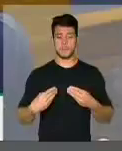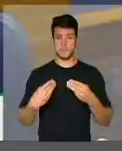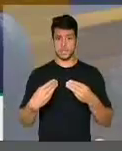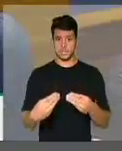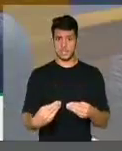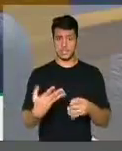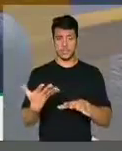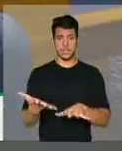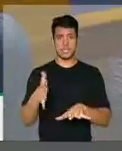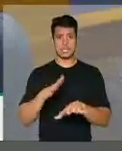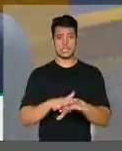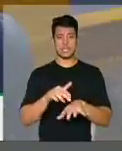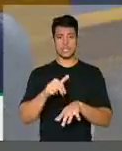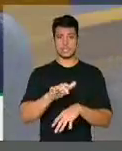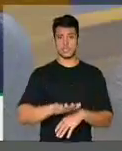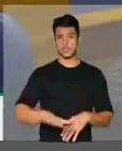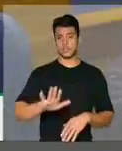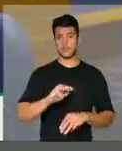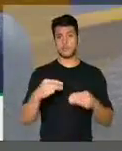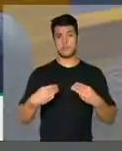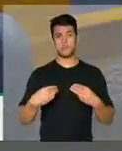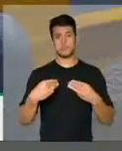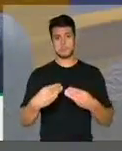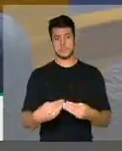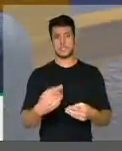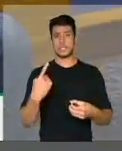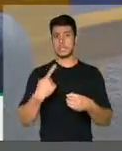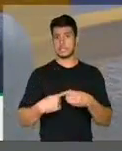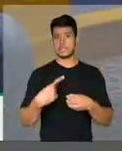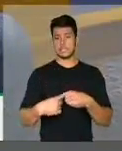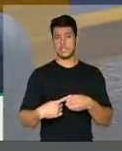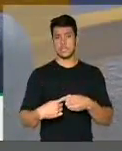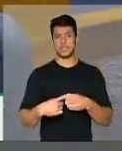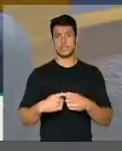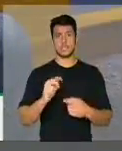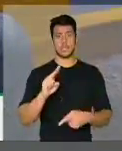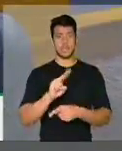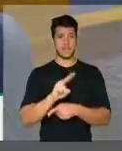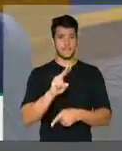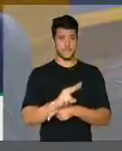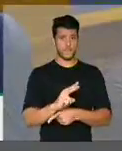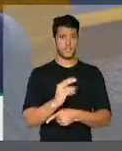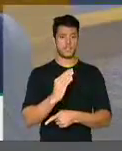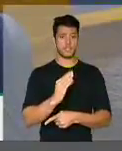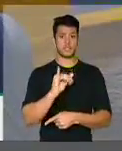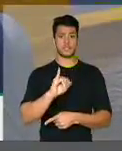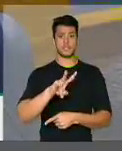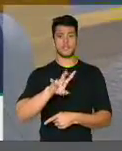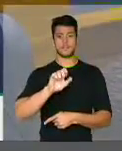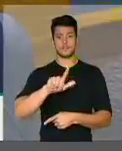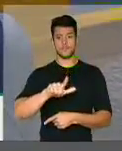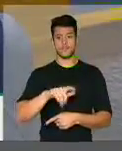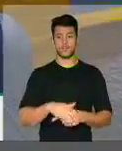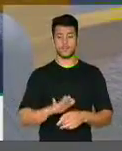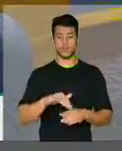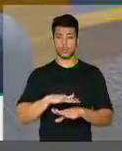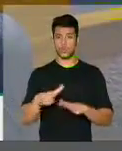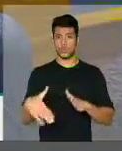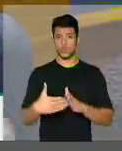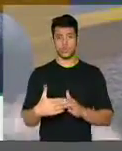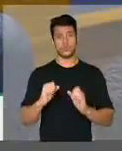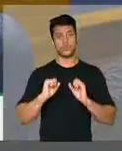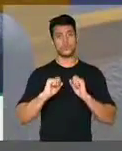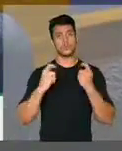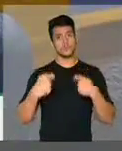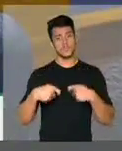Integração Nacional, Ministério das Cidades, Defesa Civil, que todos possam ajudar a